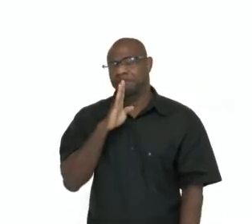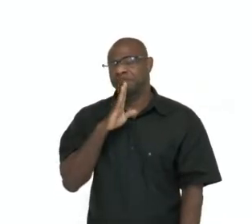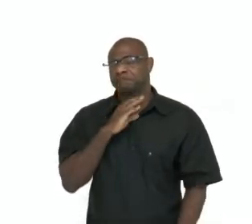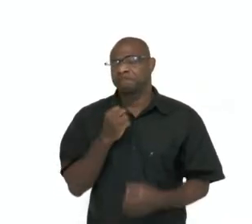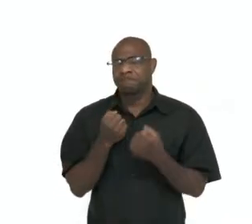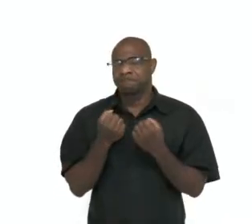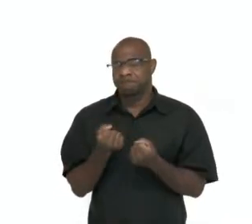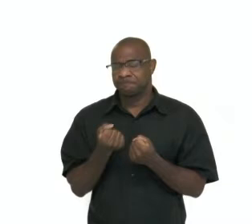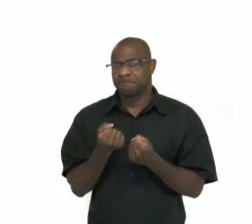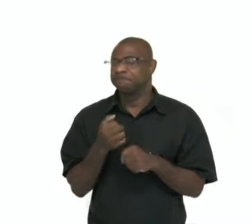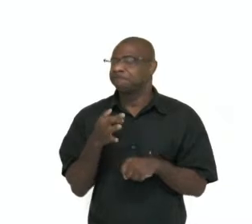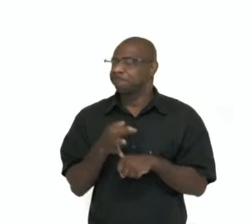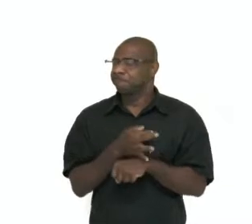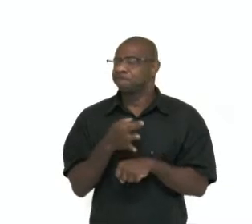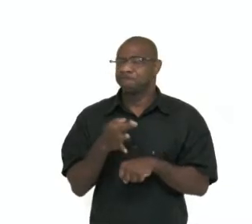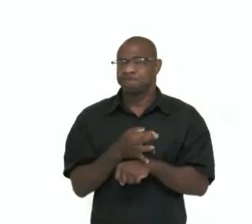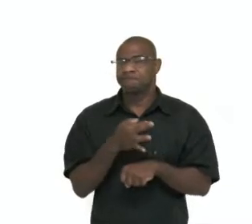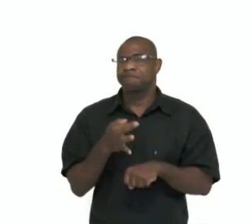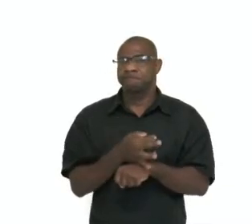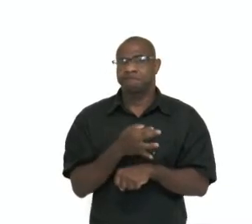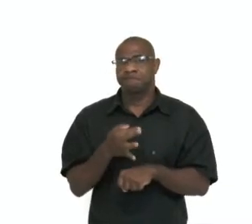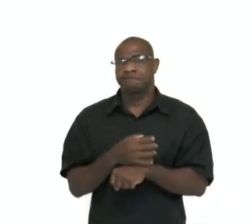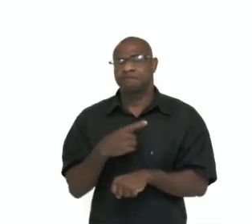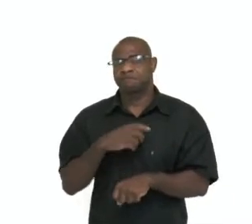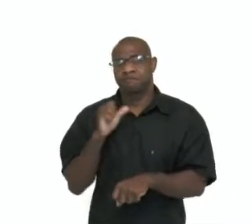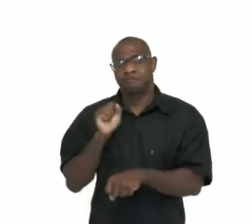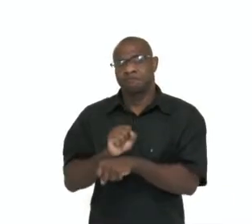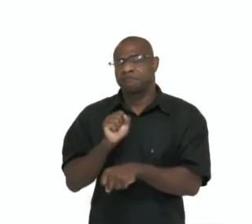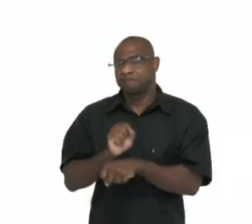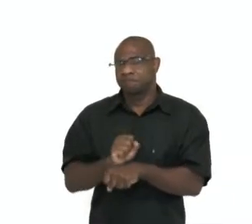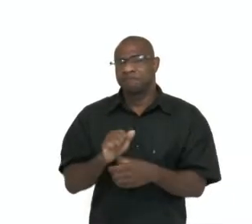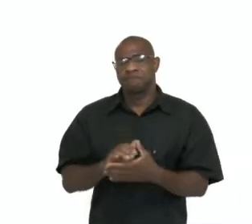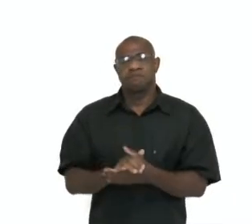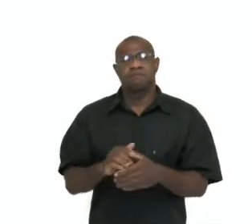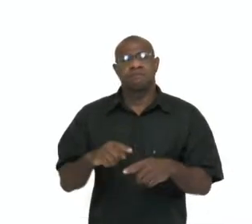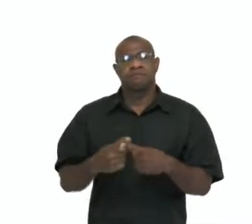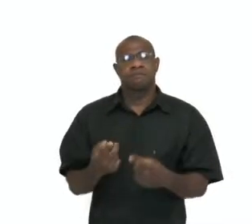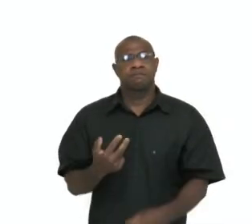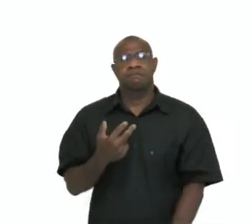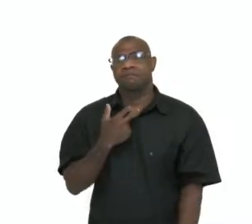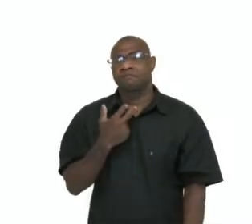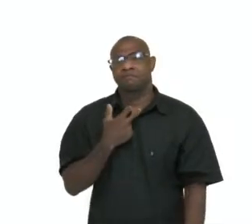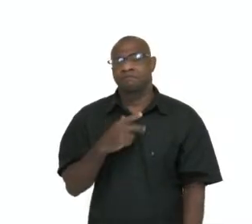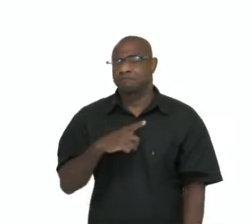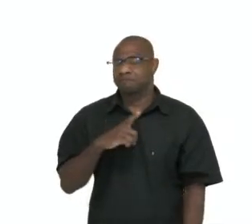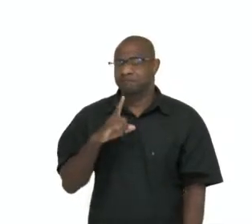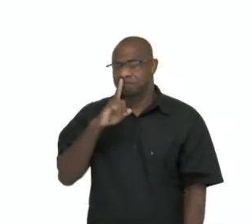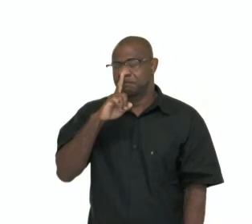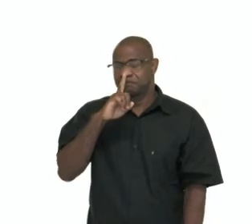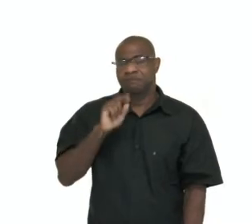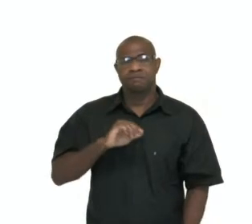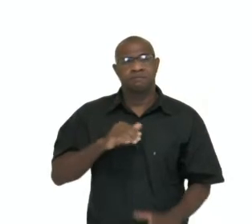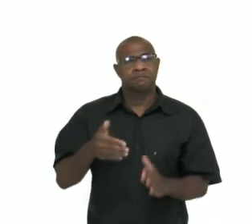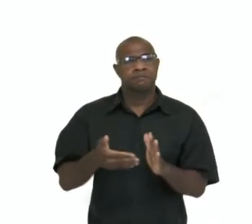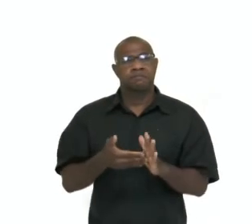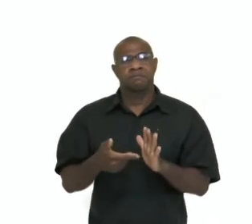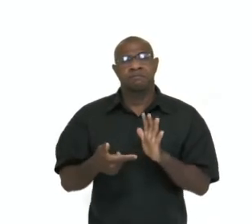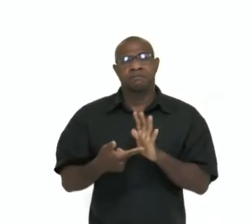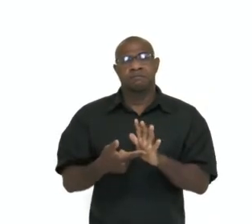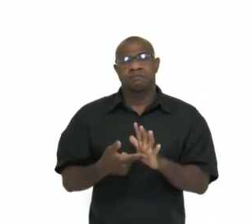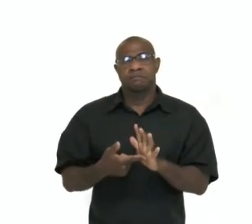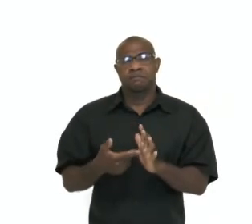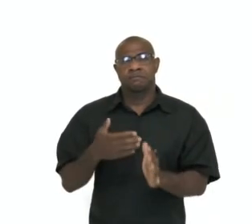carreguei durante anos, enquanto estive à sua espera. Já não posso me arriscar que tudo desapareça comigo.